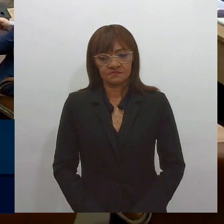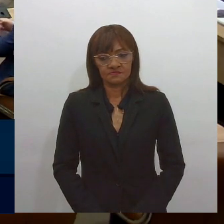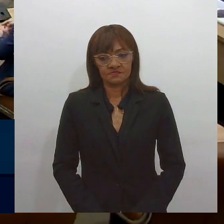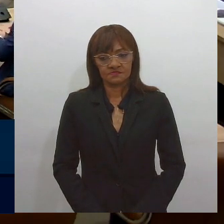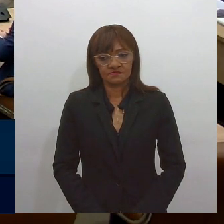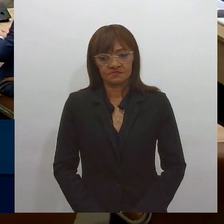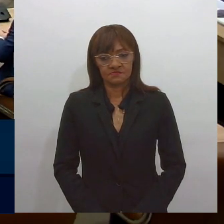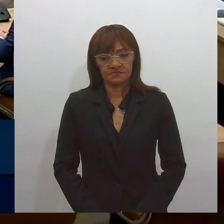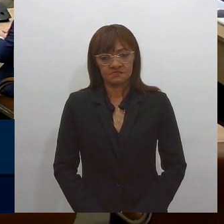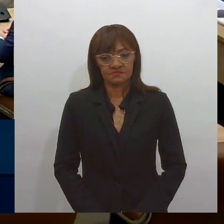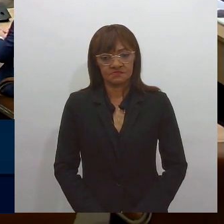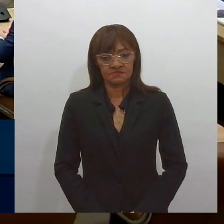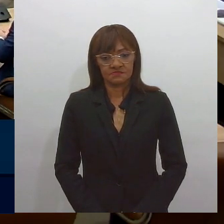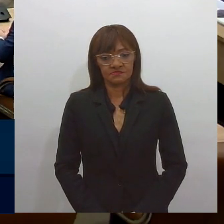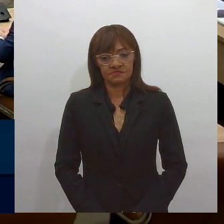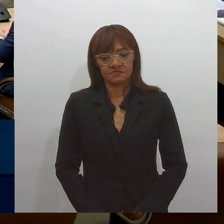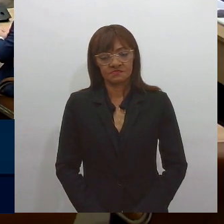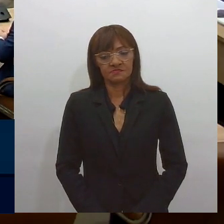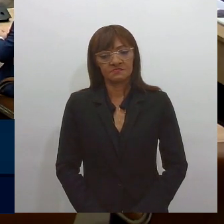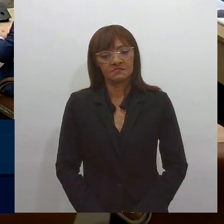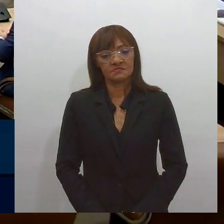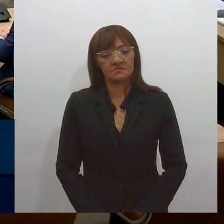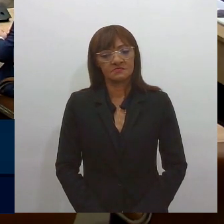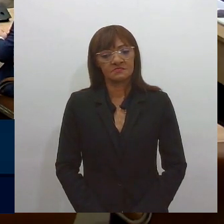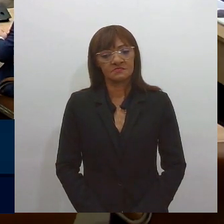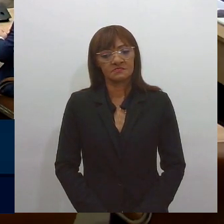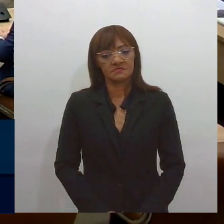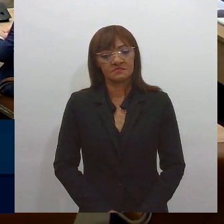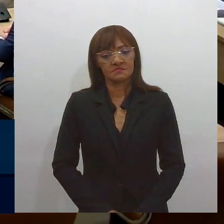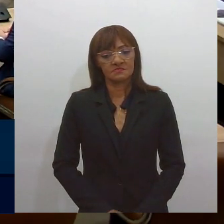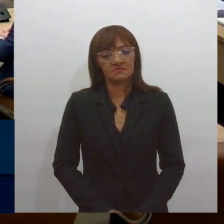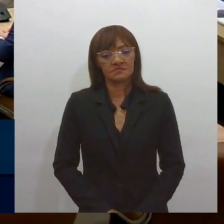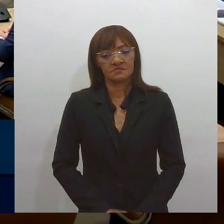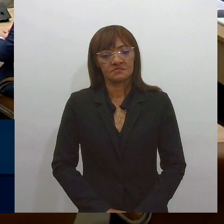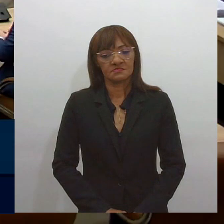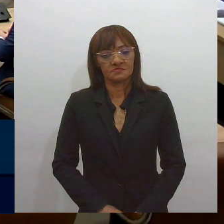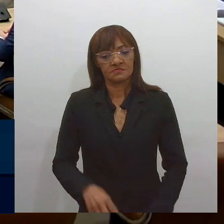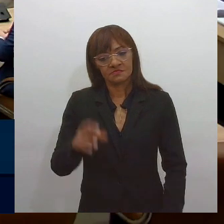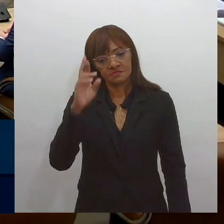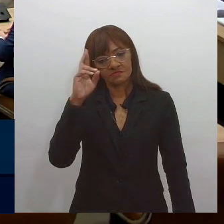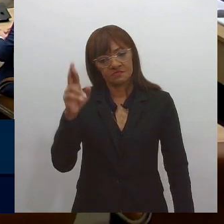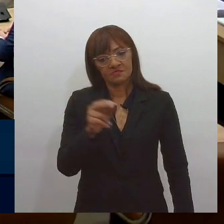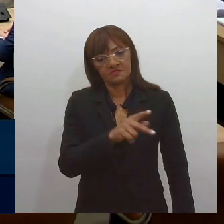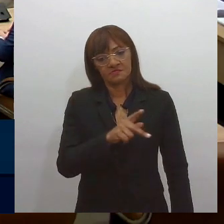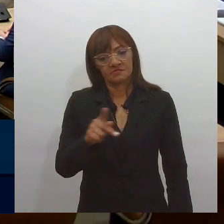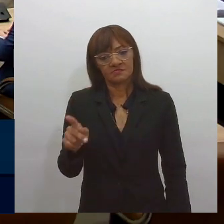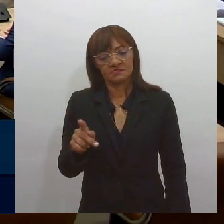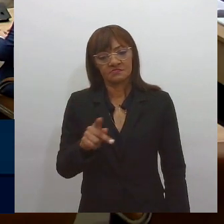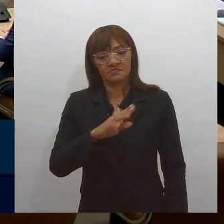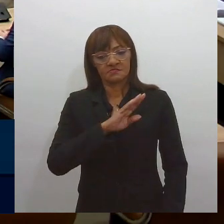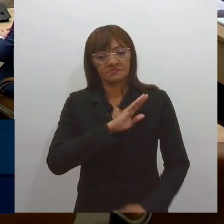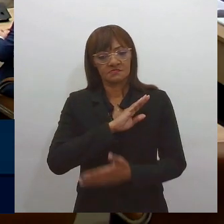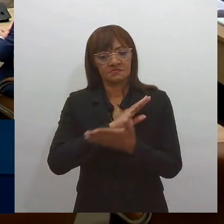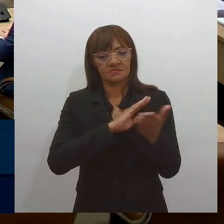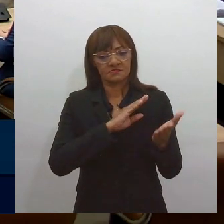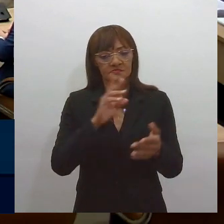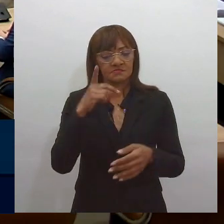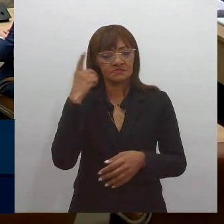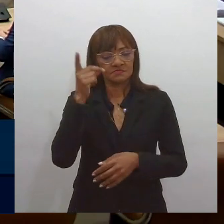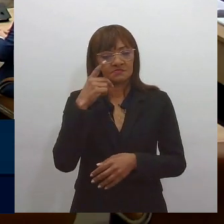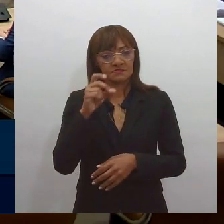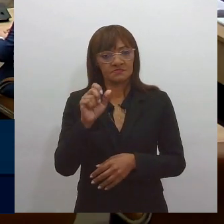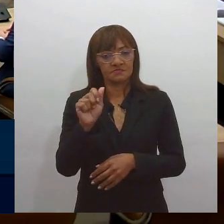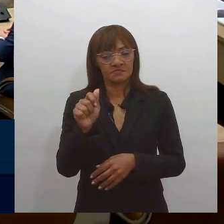idente senhor presidente colega deputada urria todos também que nos acompanham através da TV